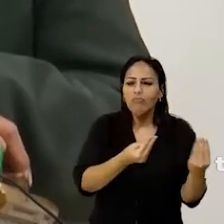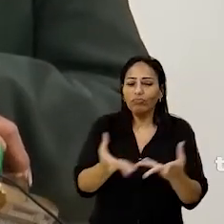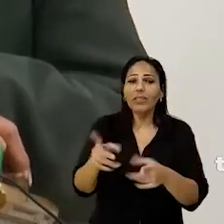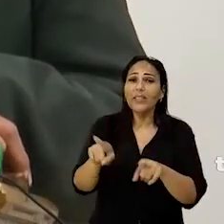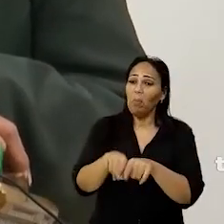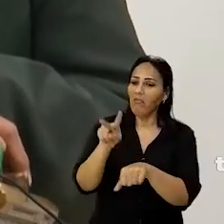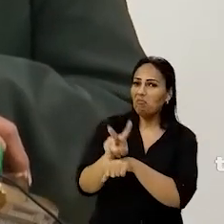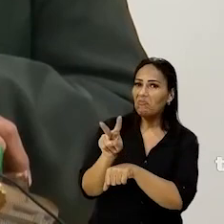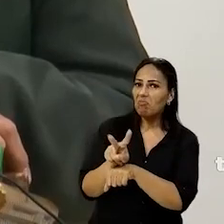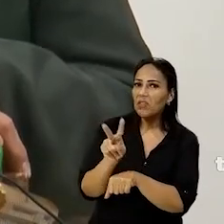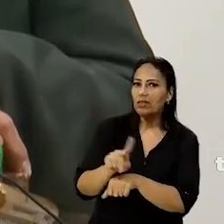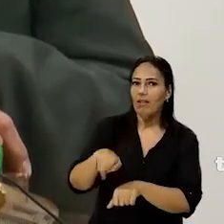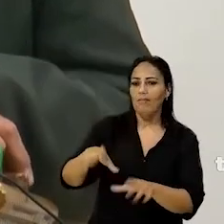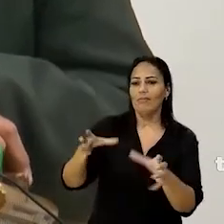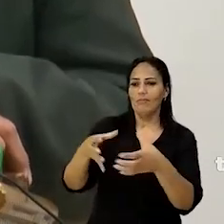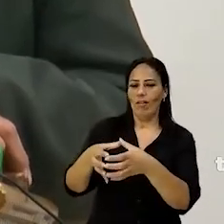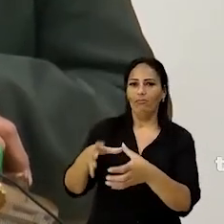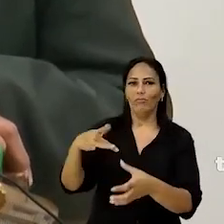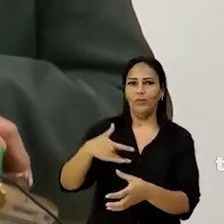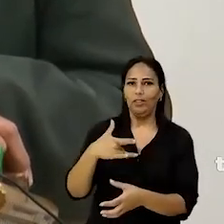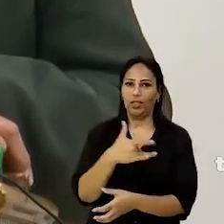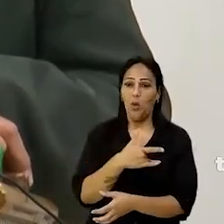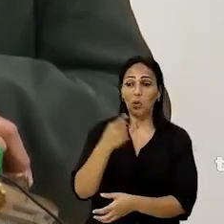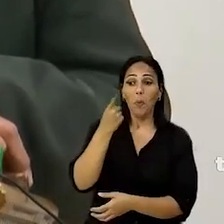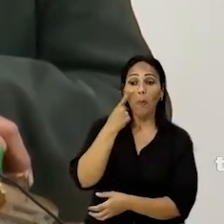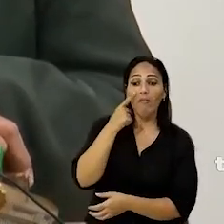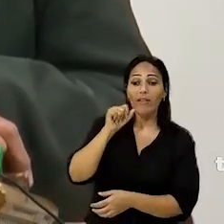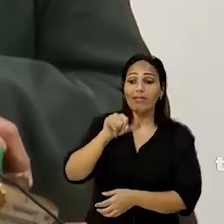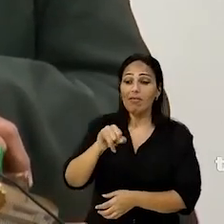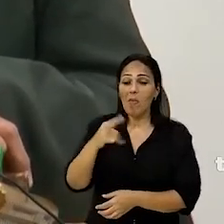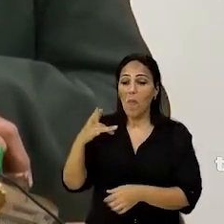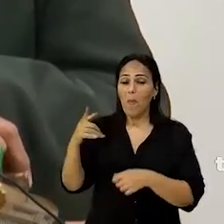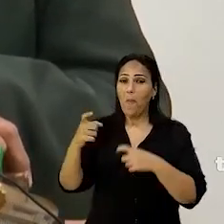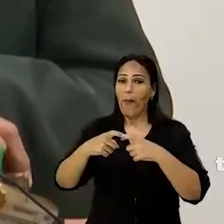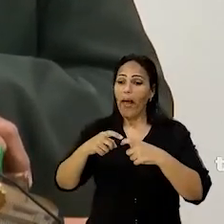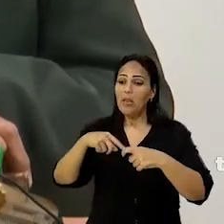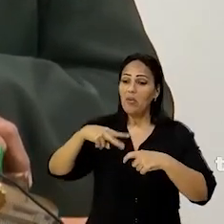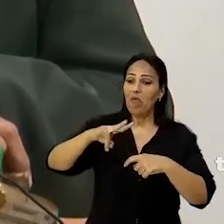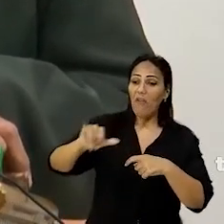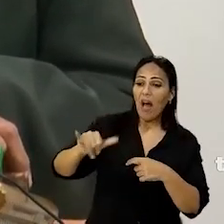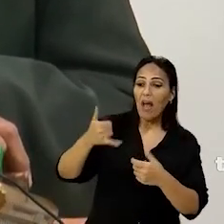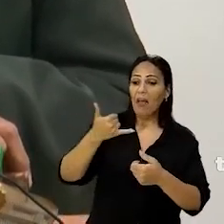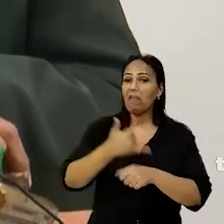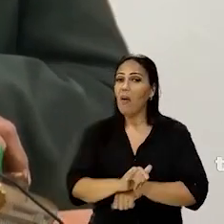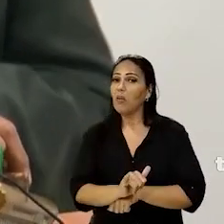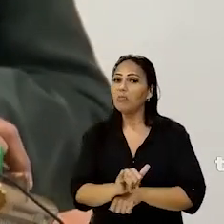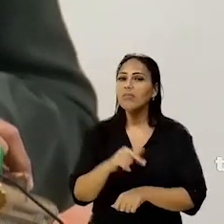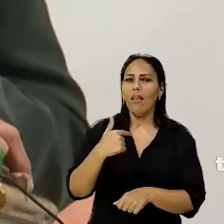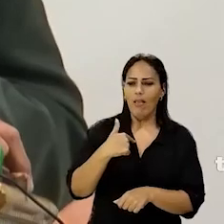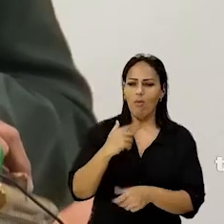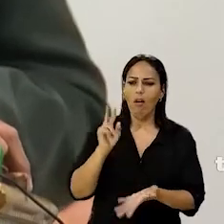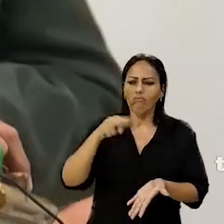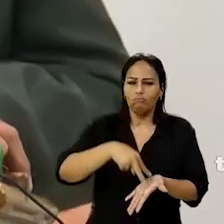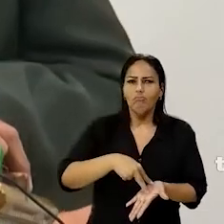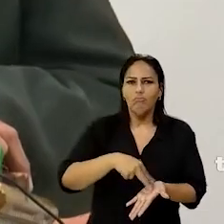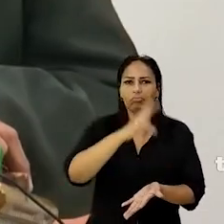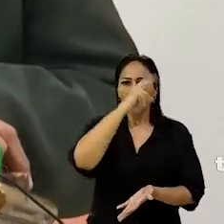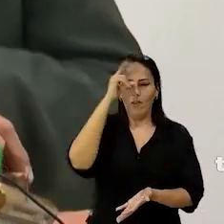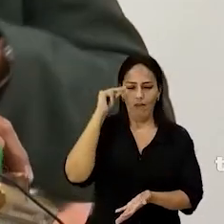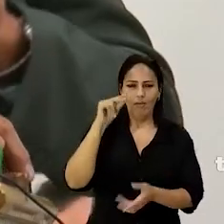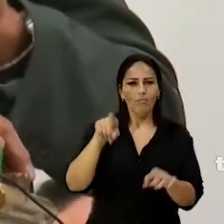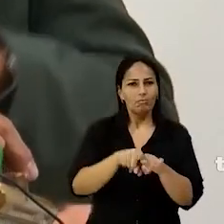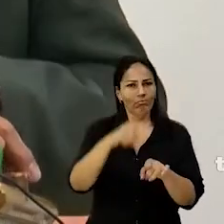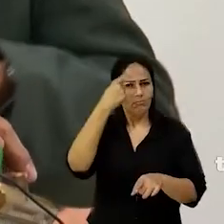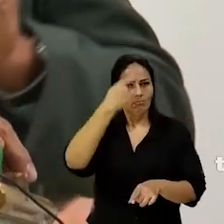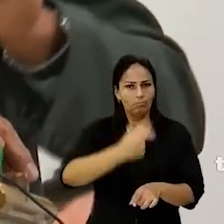fiscalizar os postos de saúde para saber se o médico está atendendo. Eu quero estar prefeito para cortar